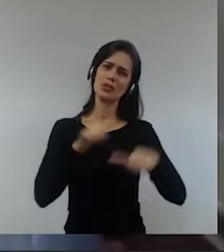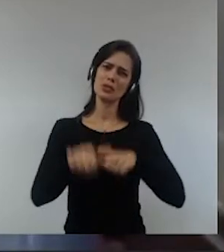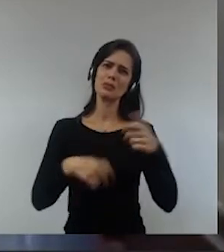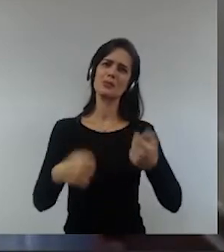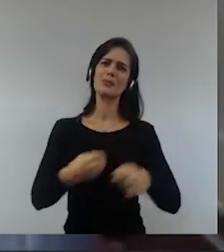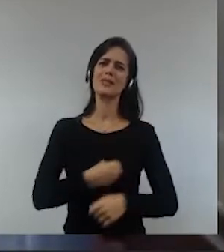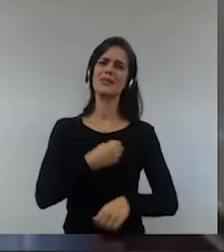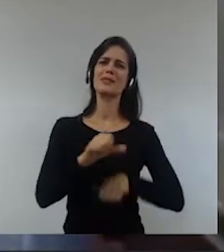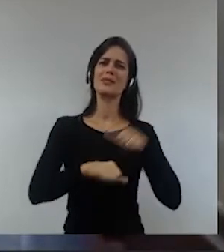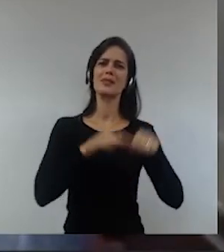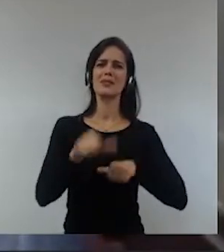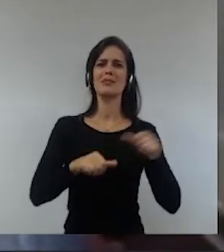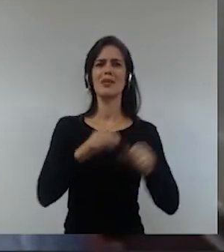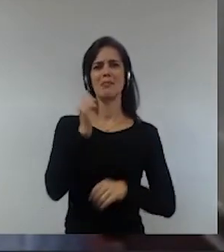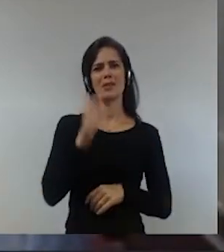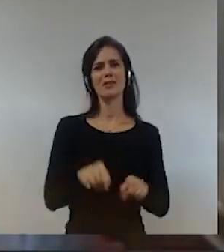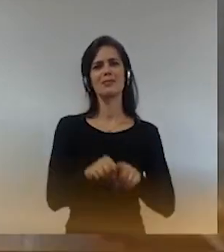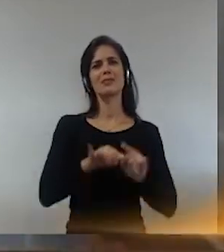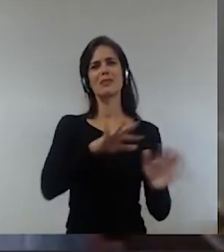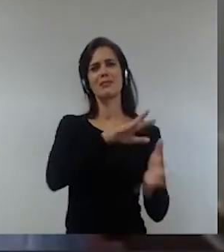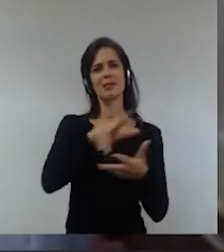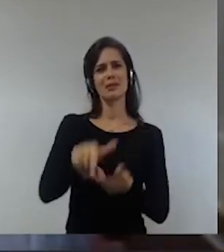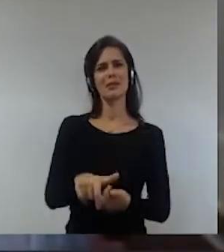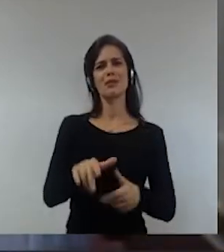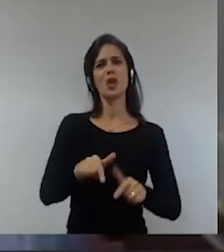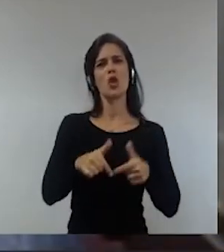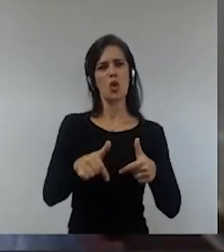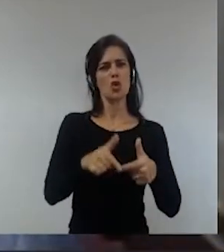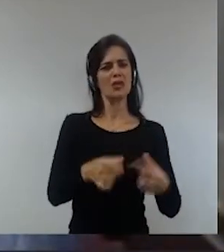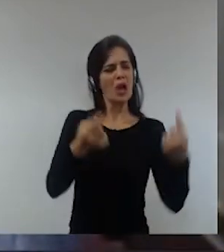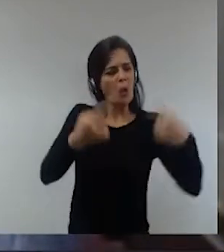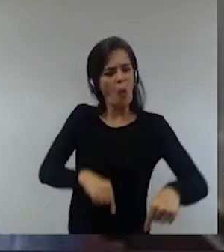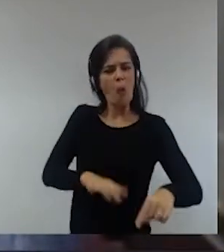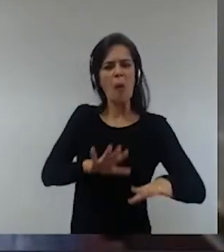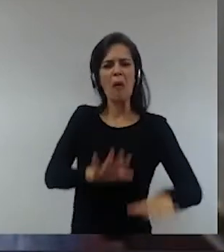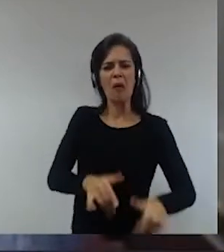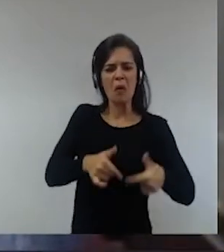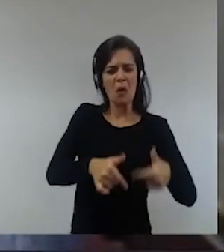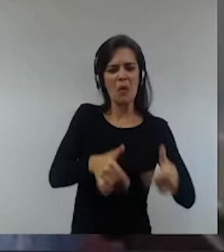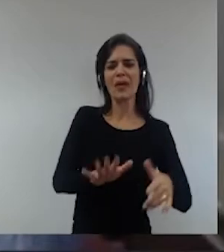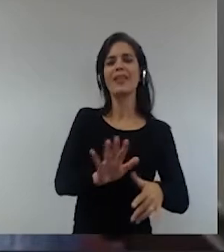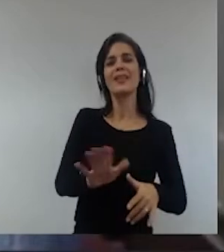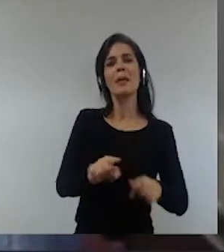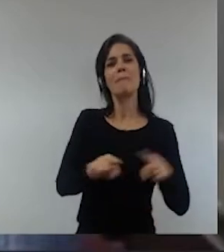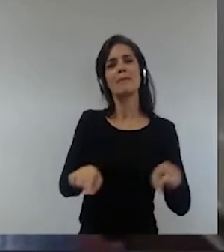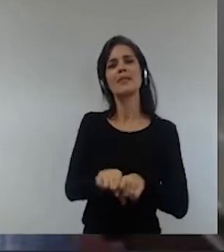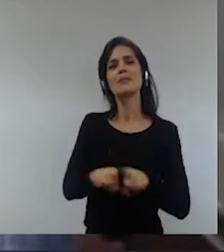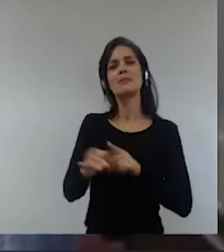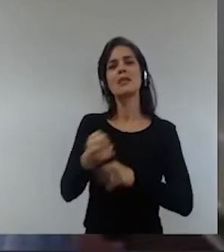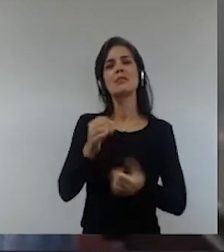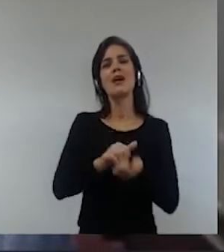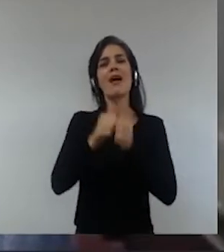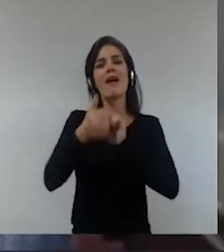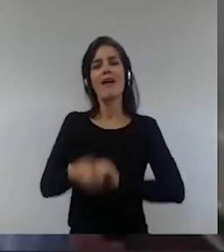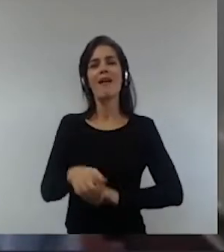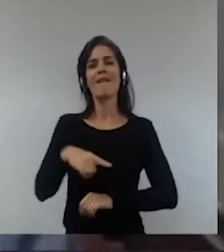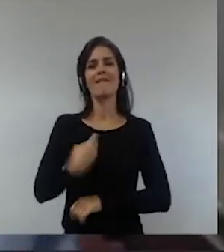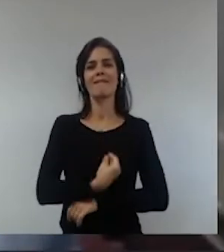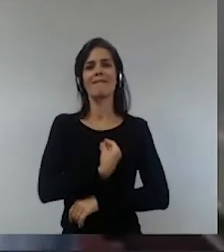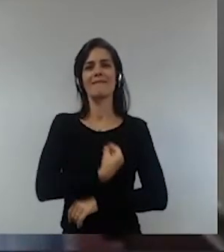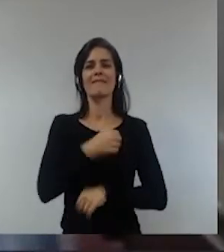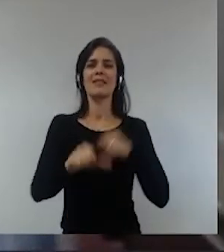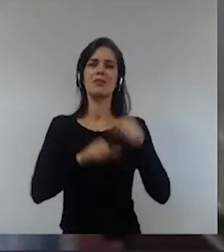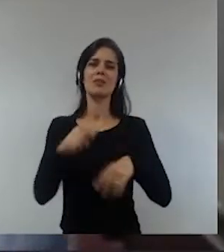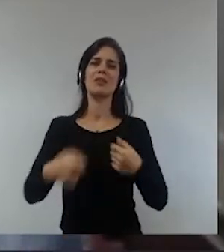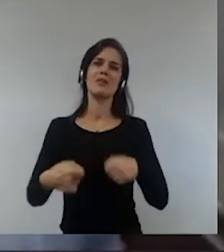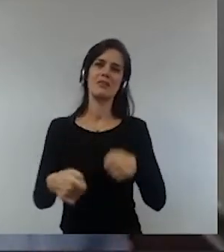vivenciando hoje no Brasil e no mundo. Muito mais do que lutarmos contra essas mudanças, temos que fazer ajustes e nos adaptar. Em